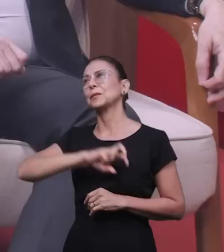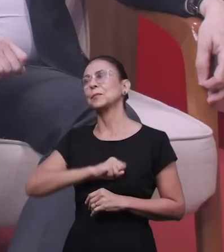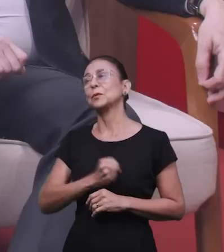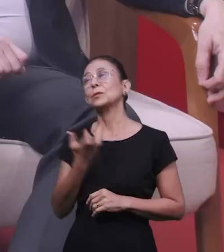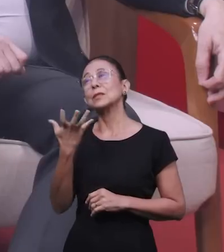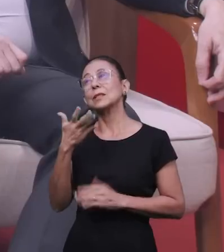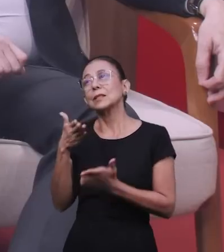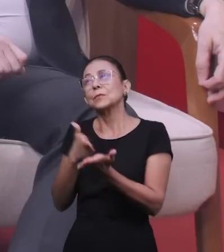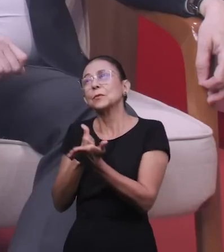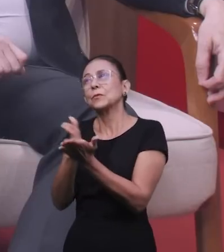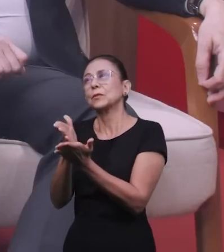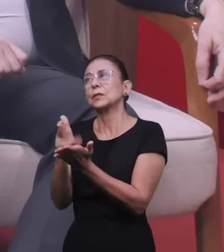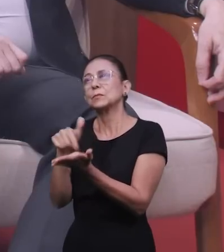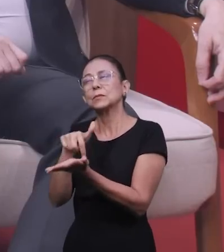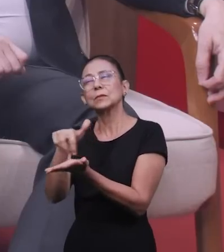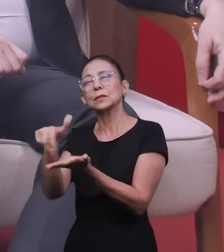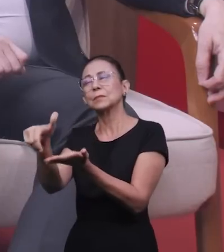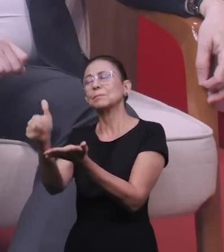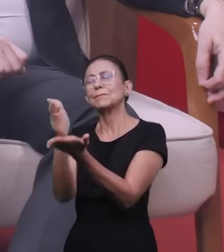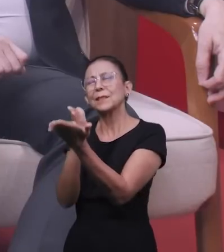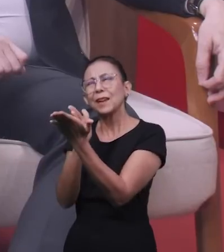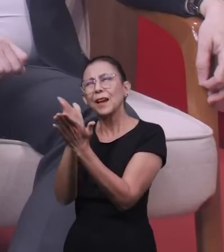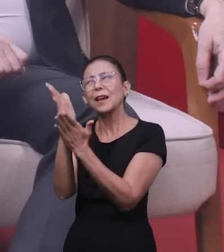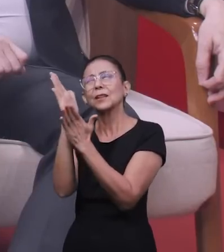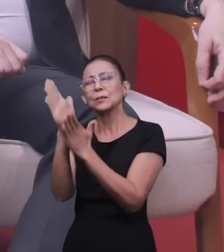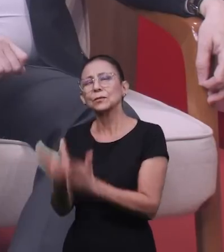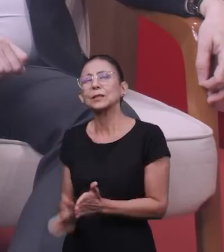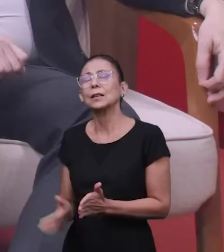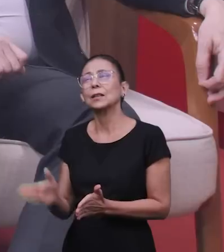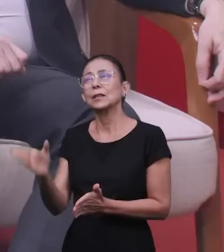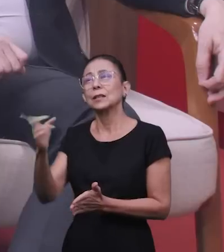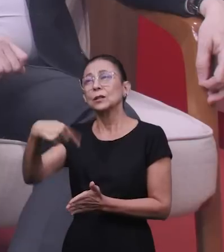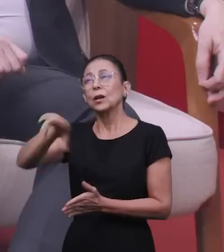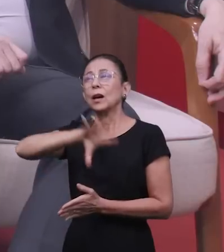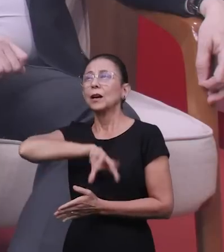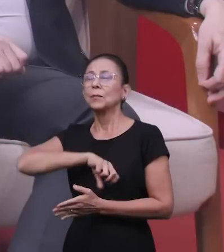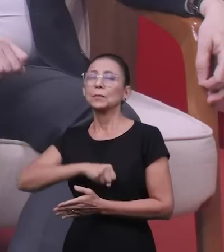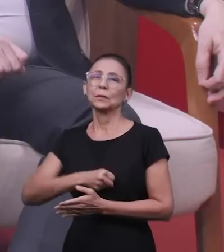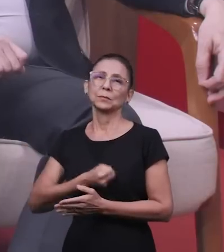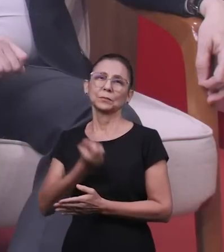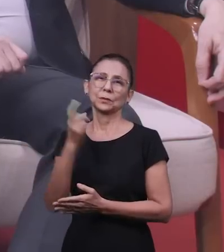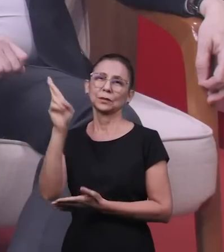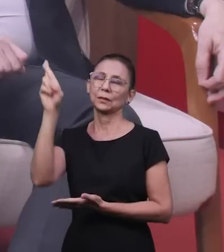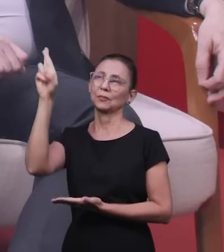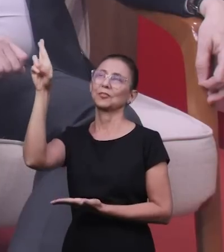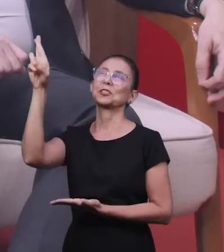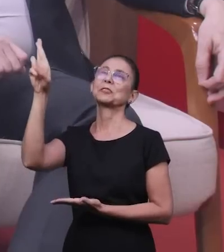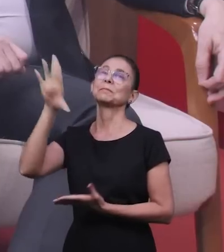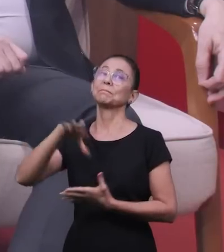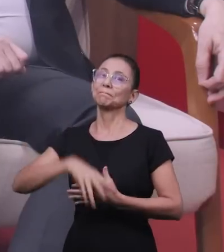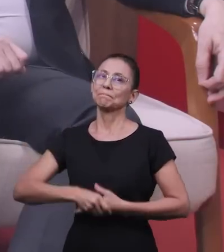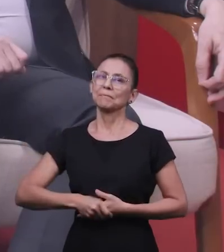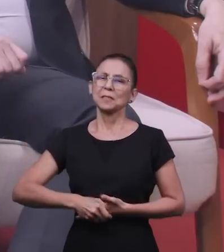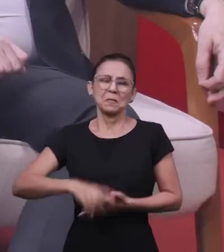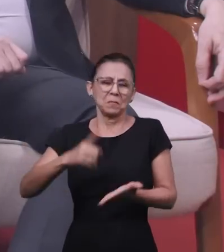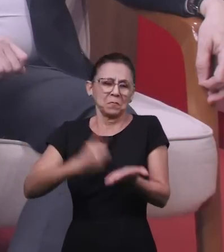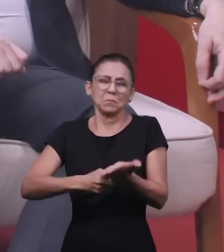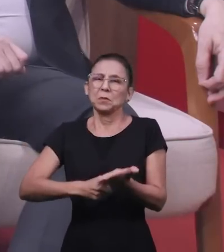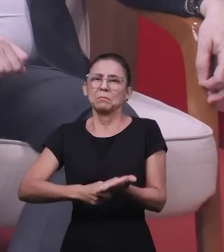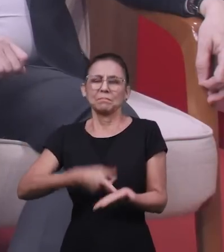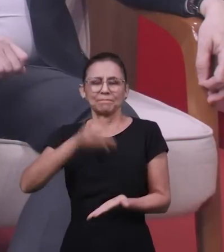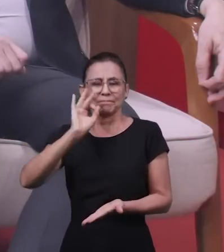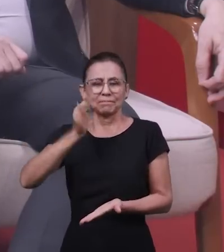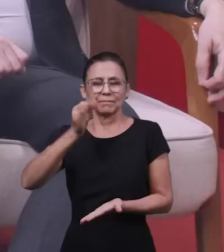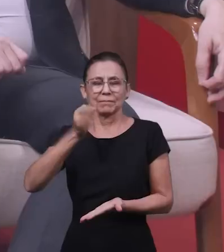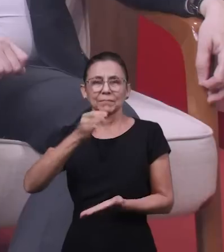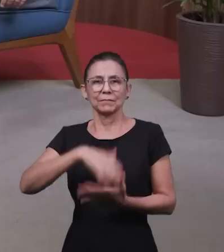queremos andar no caminho, na retidão, porque nós te amamos. Glórias a Deus. É uma posição muito definida